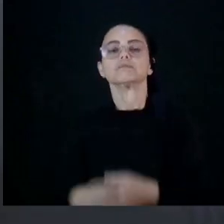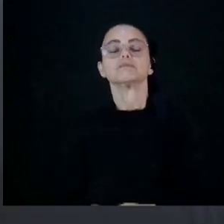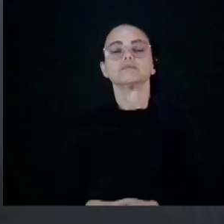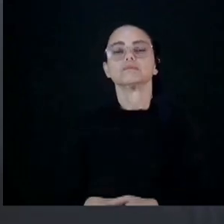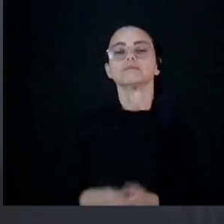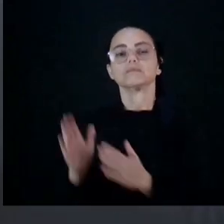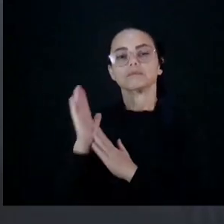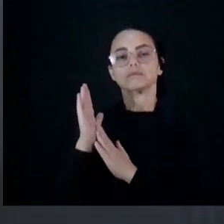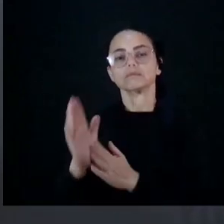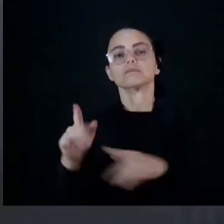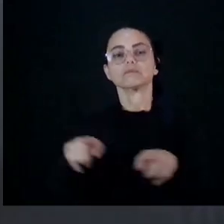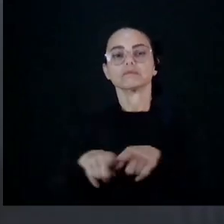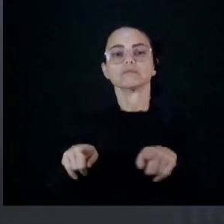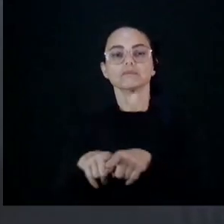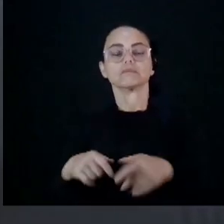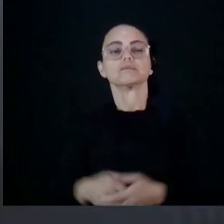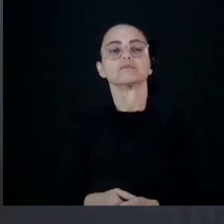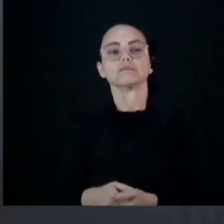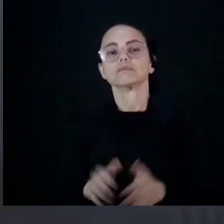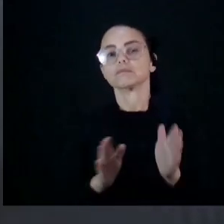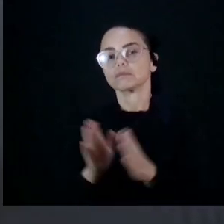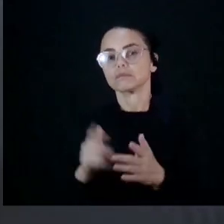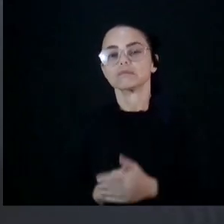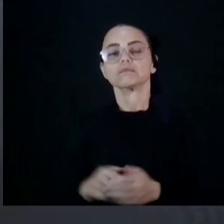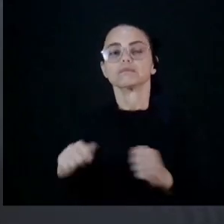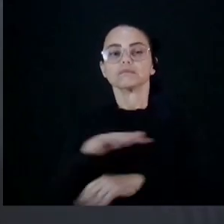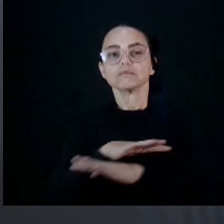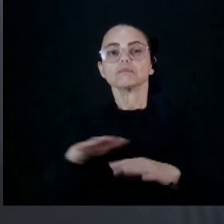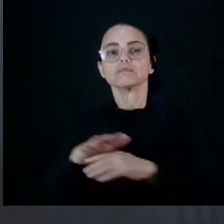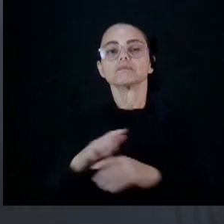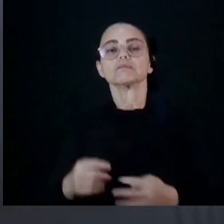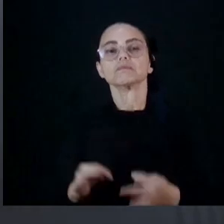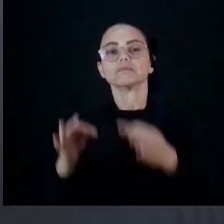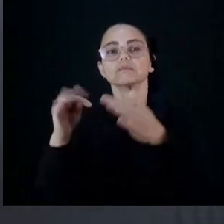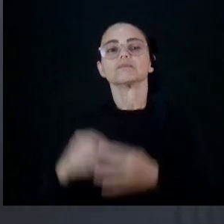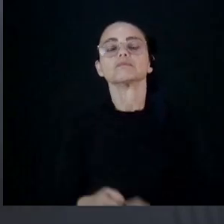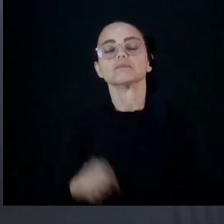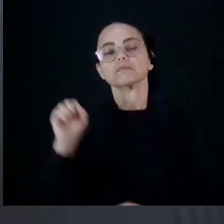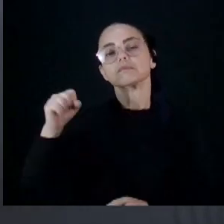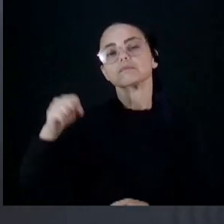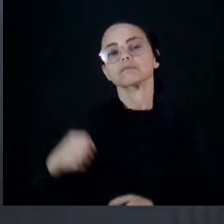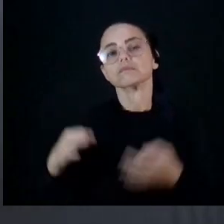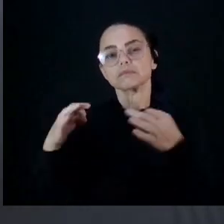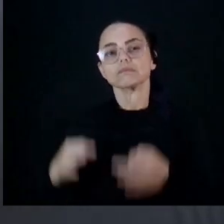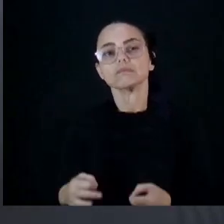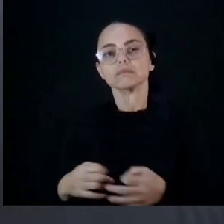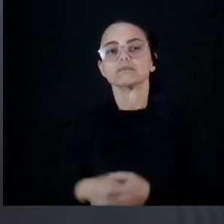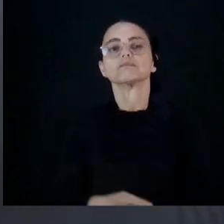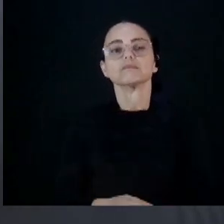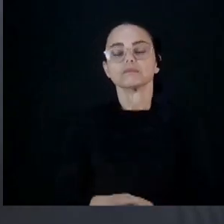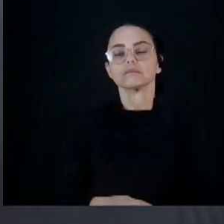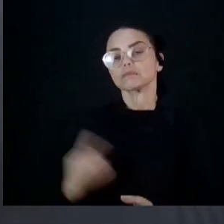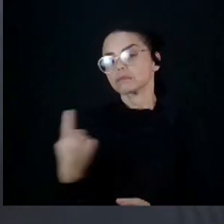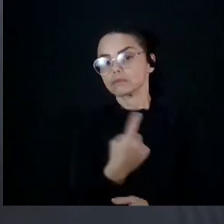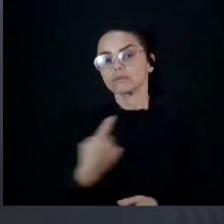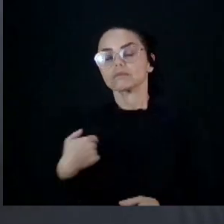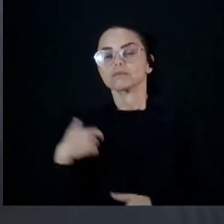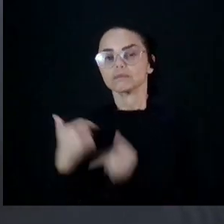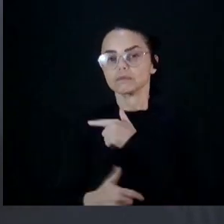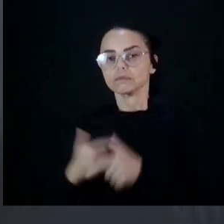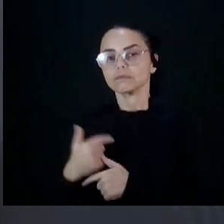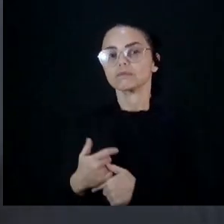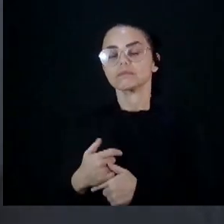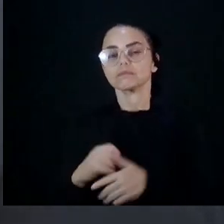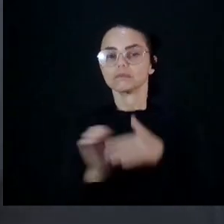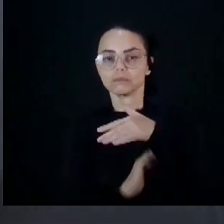também esse momento, né, esse movimento tecnológico. Sim, com certeza. Nós trabalhamos com empresas